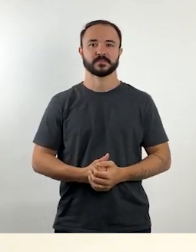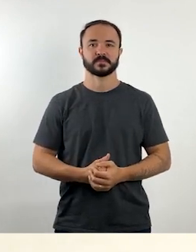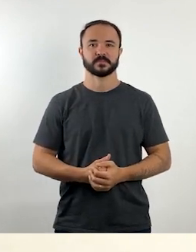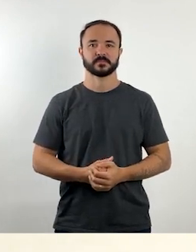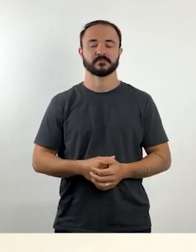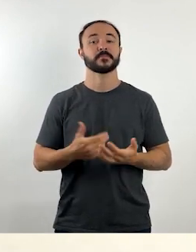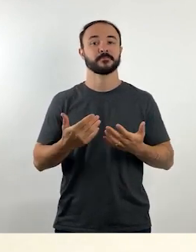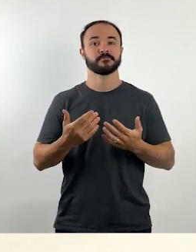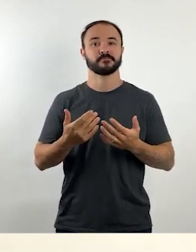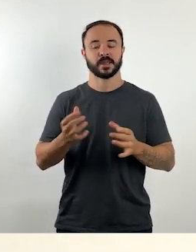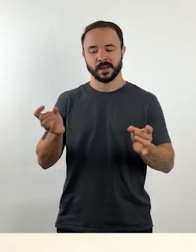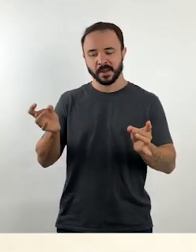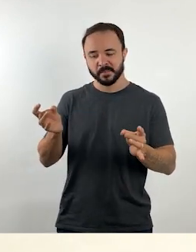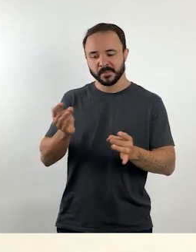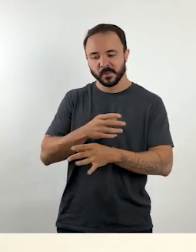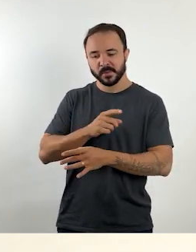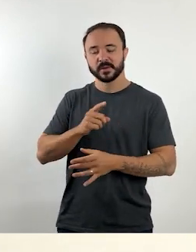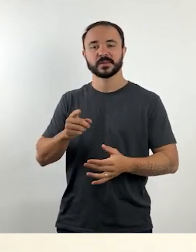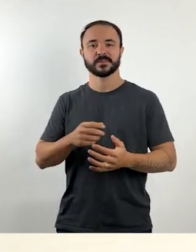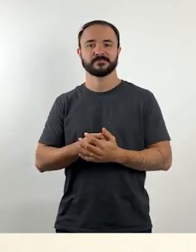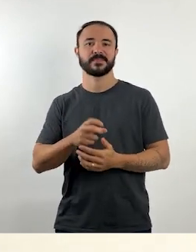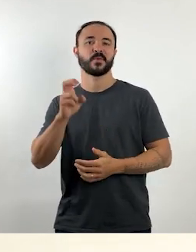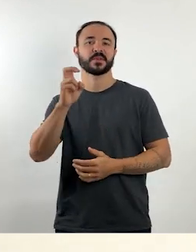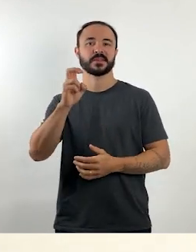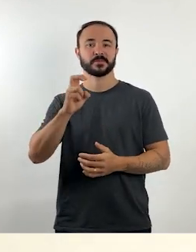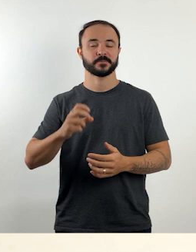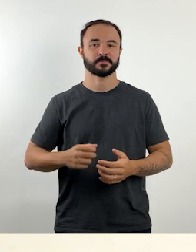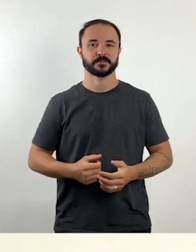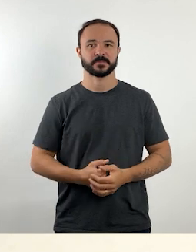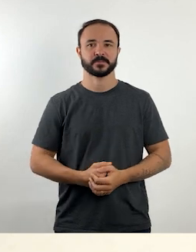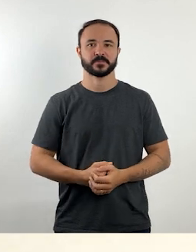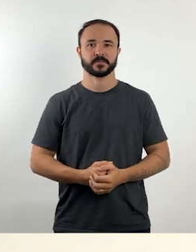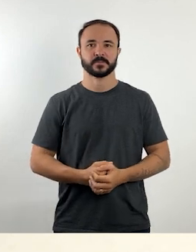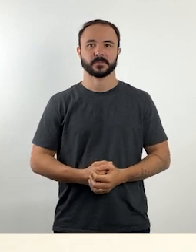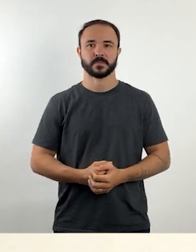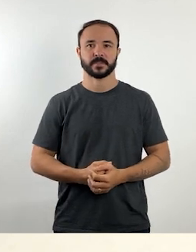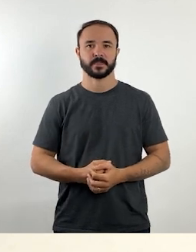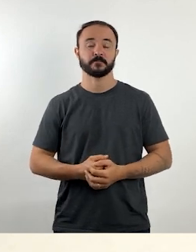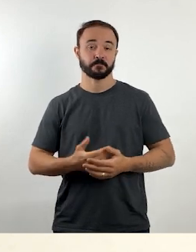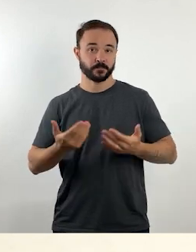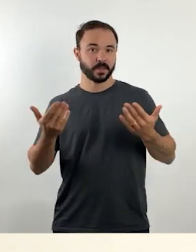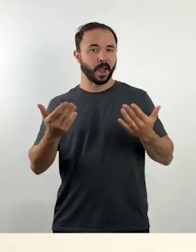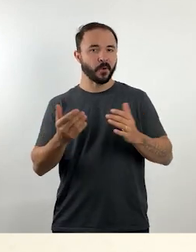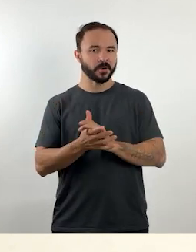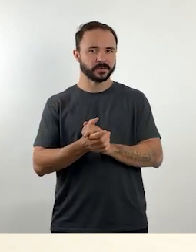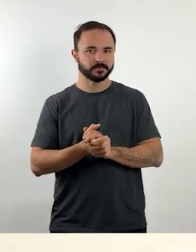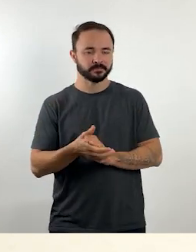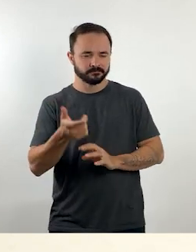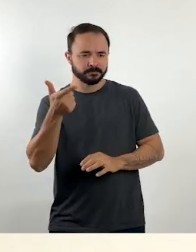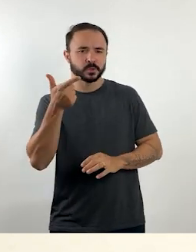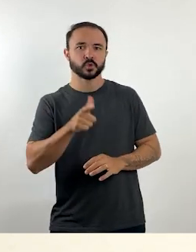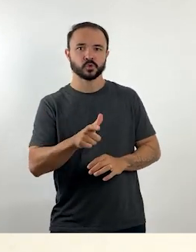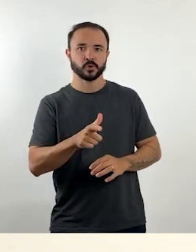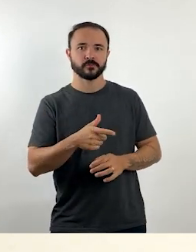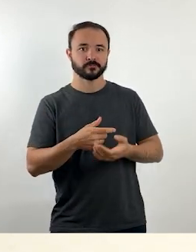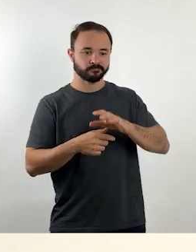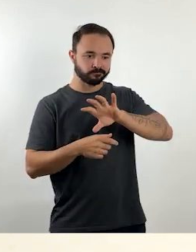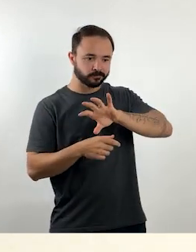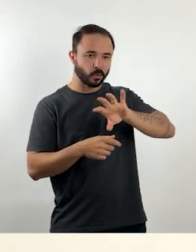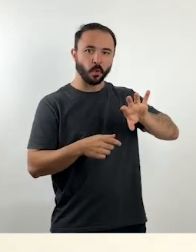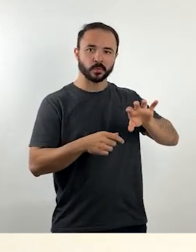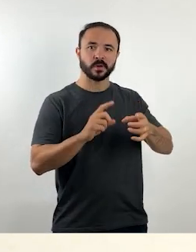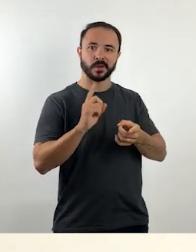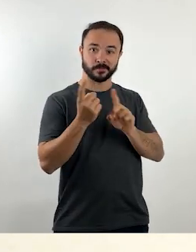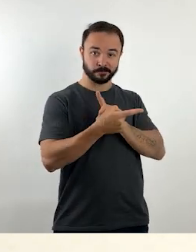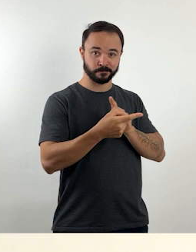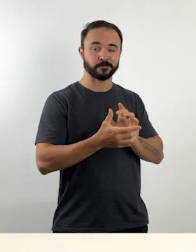Assim, nós concluímos o passo 5. Agora nós vamos fazer a mesma coisa do outro lado.